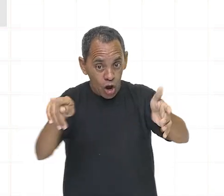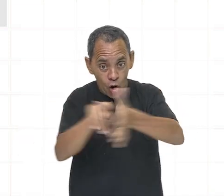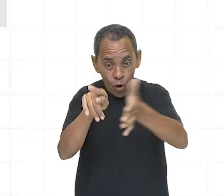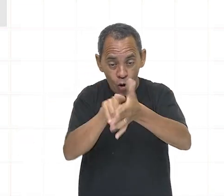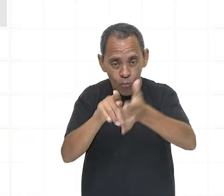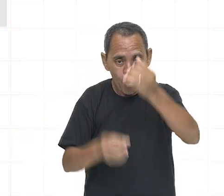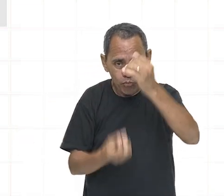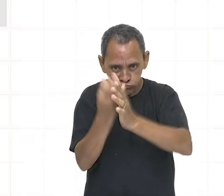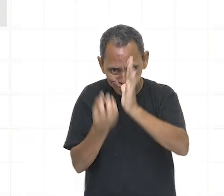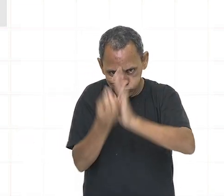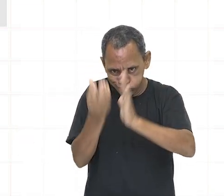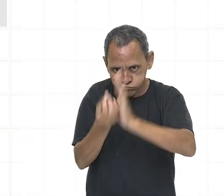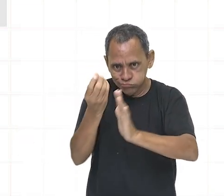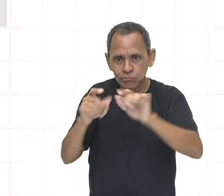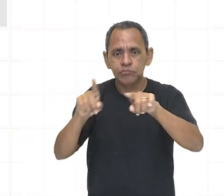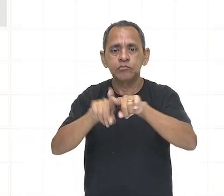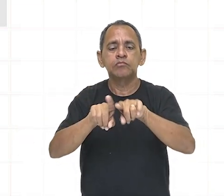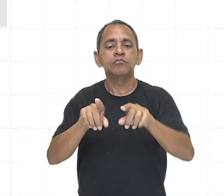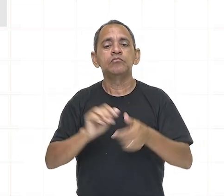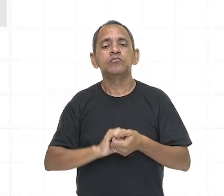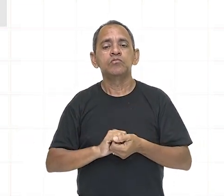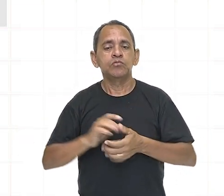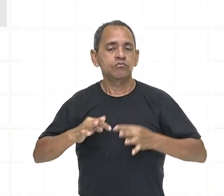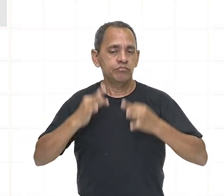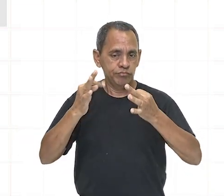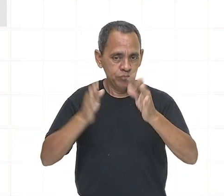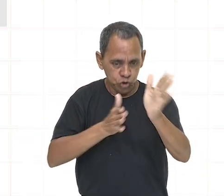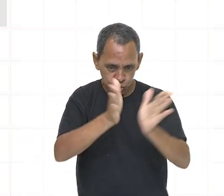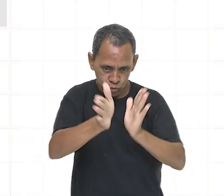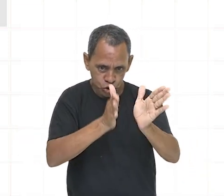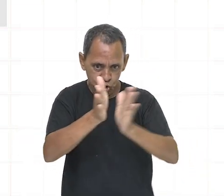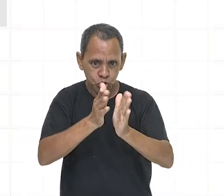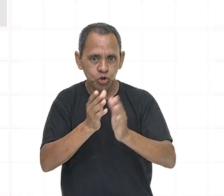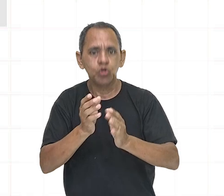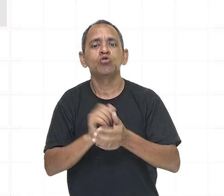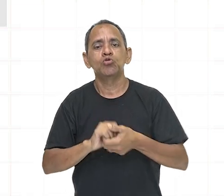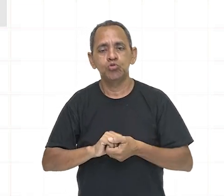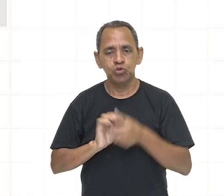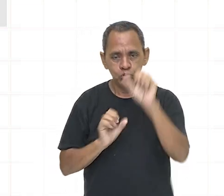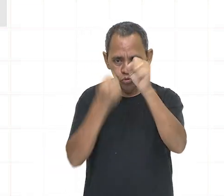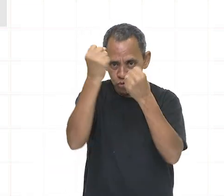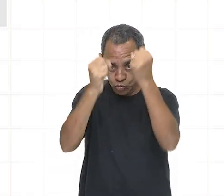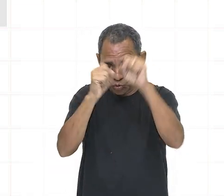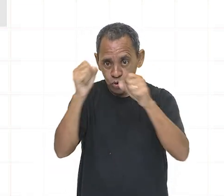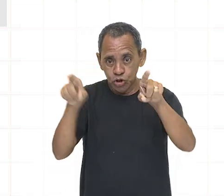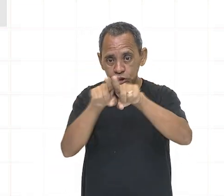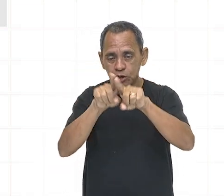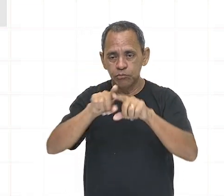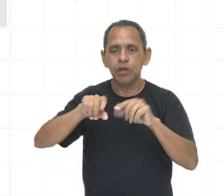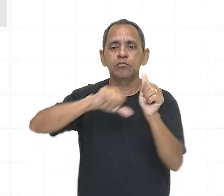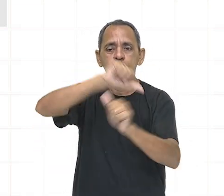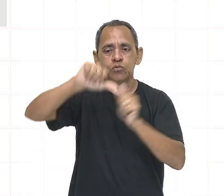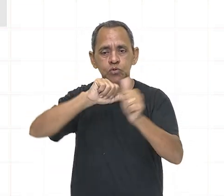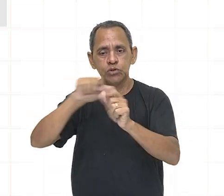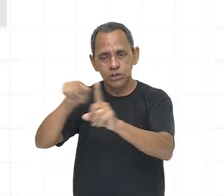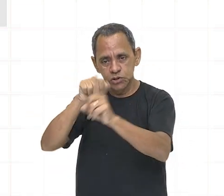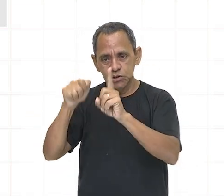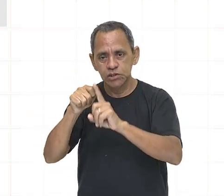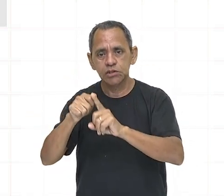tecnologia do período, né? Levando ao surgimento aí de grandes fábricas e também mudanças sociais, como o quê? Os